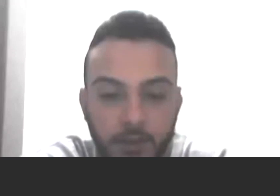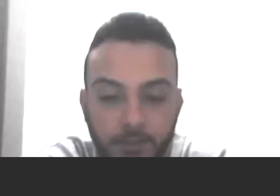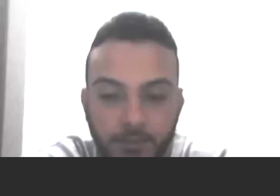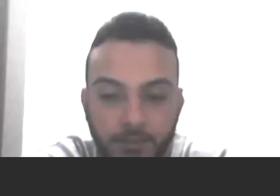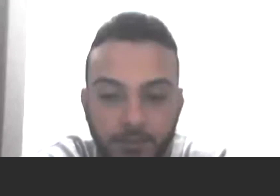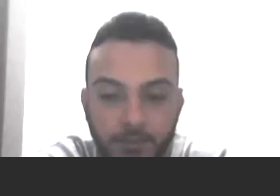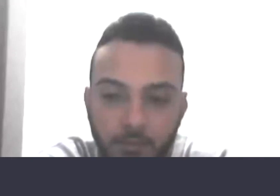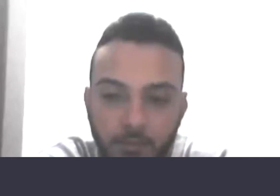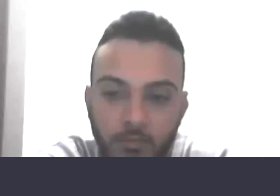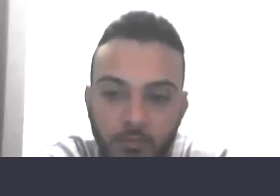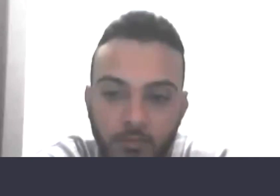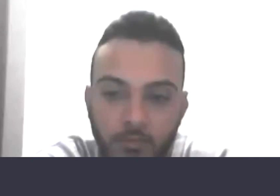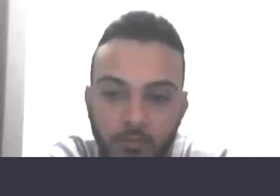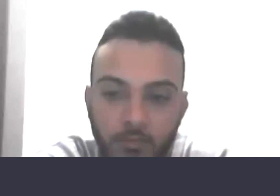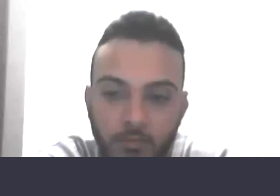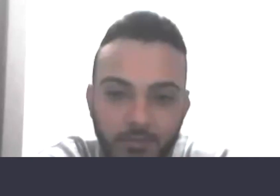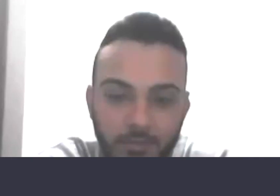cada coisa.